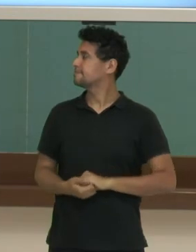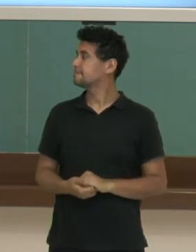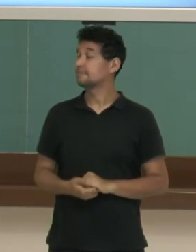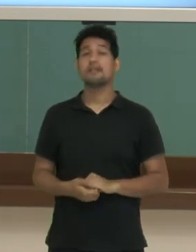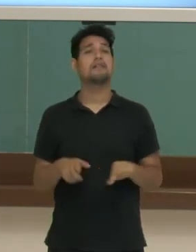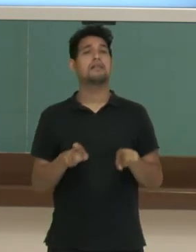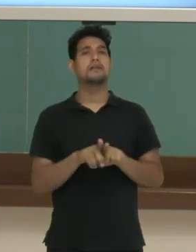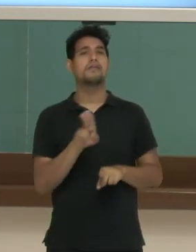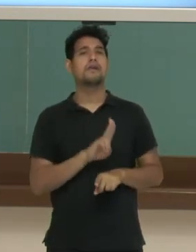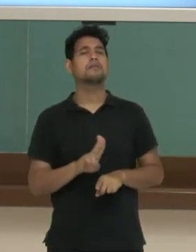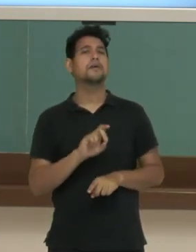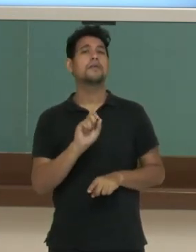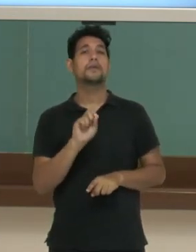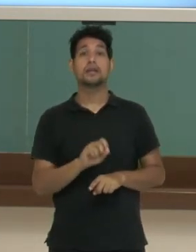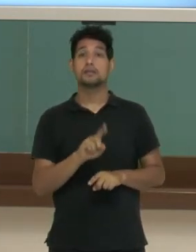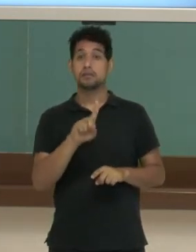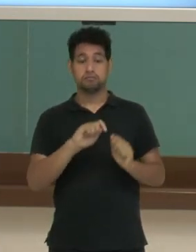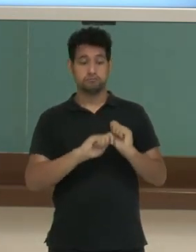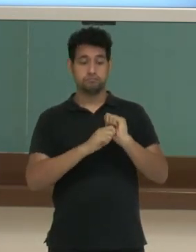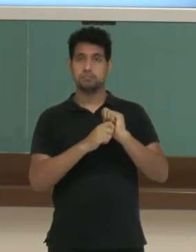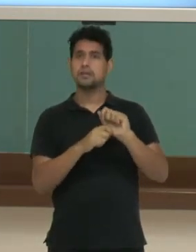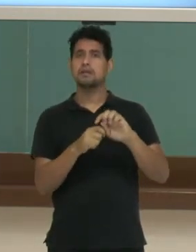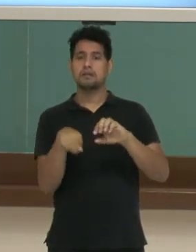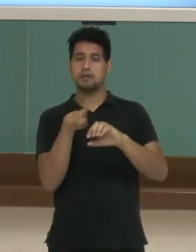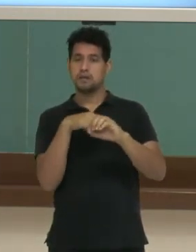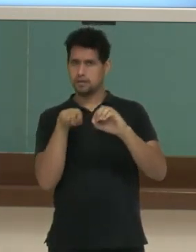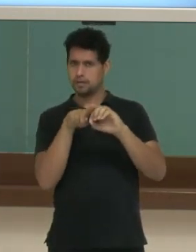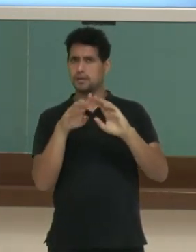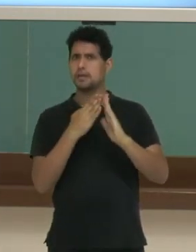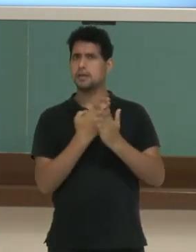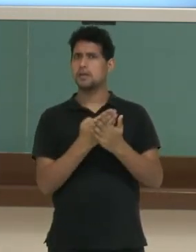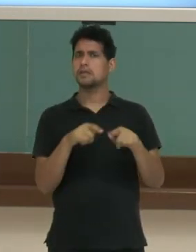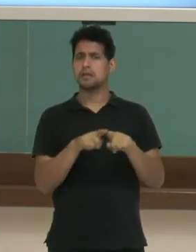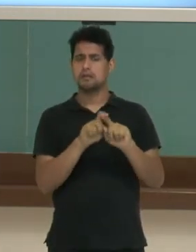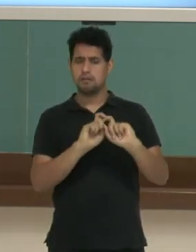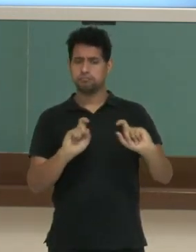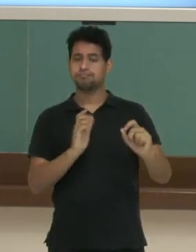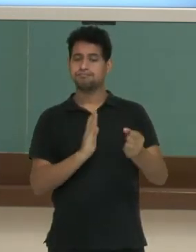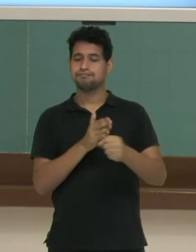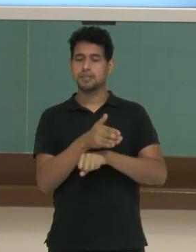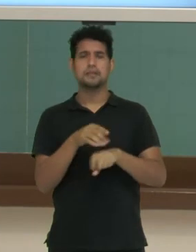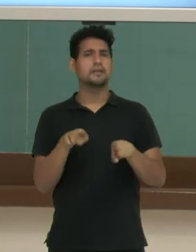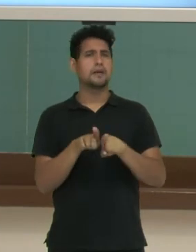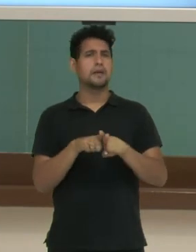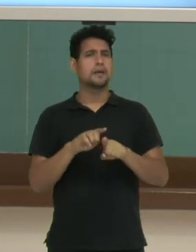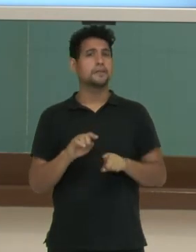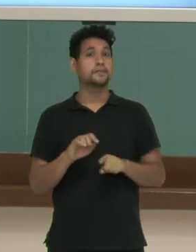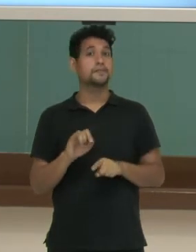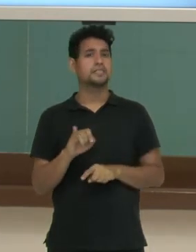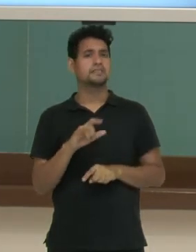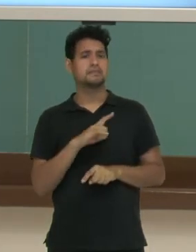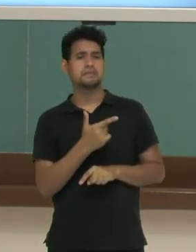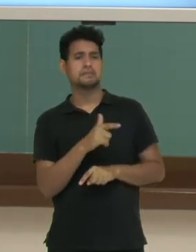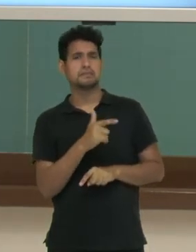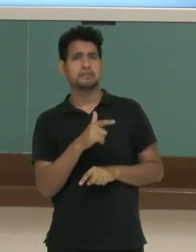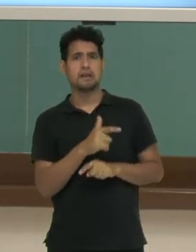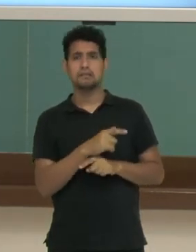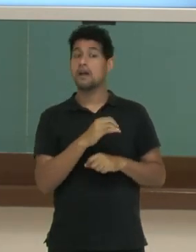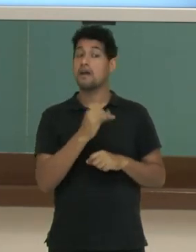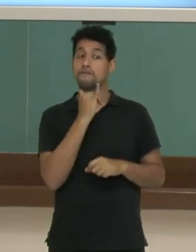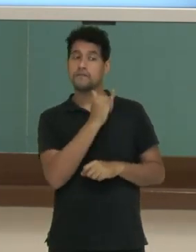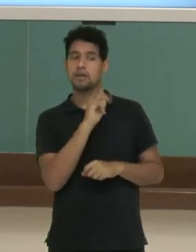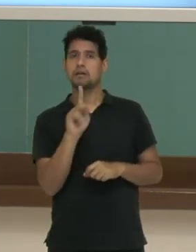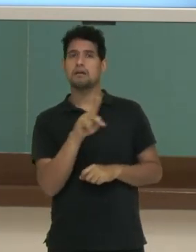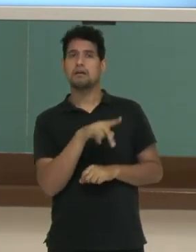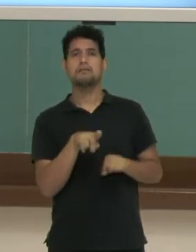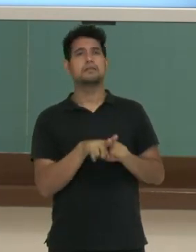www.matific.com.br. Utilize o seu login, o seu @escola para ter esse acesso e lembre-se também, se você não está com acesso, avisa lá o seu